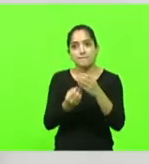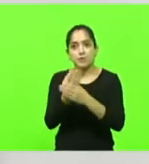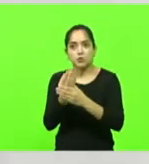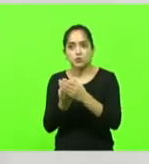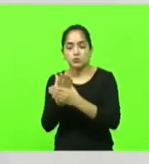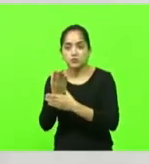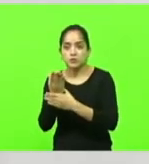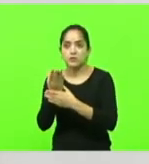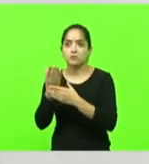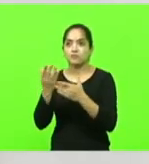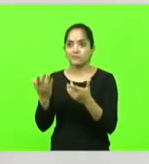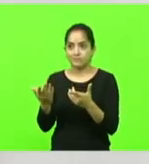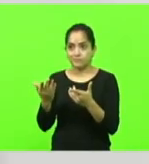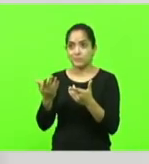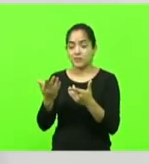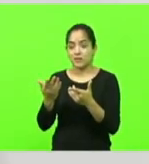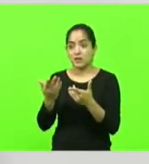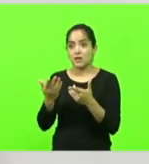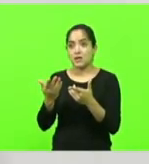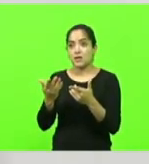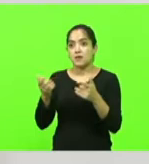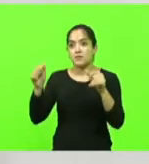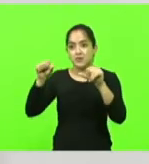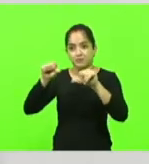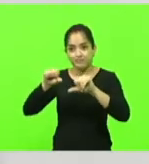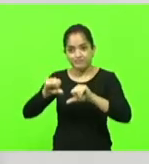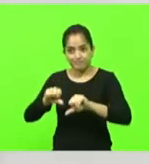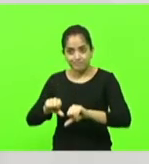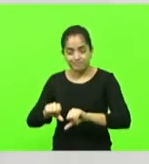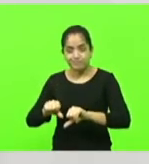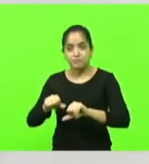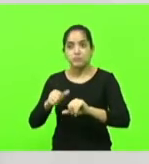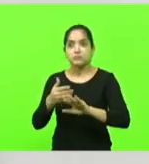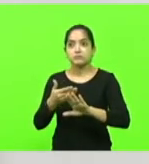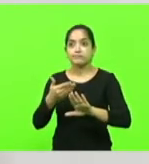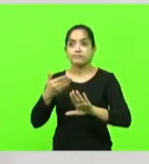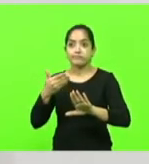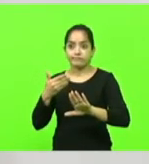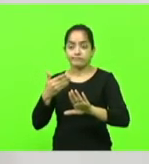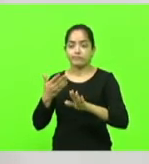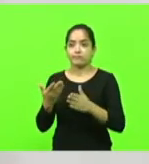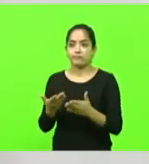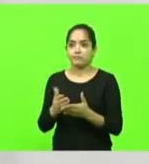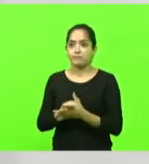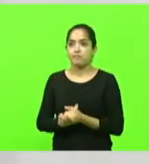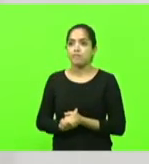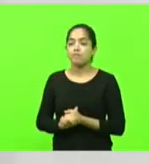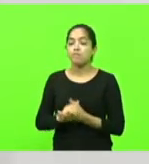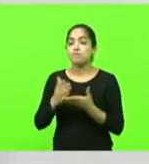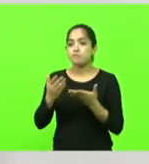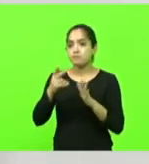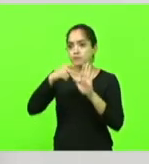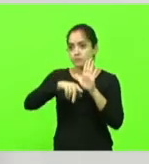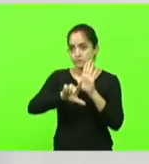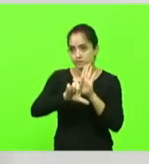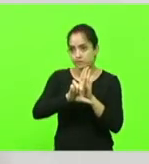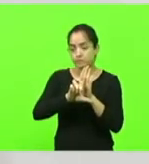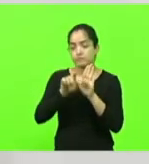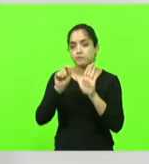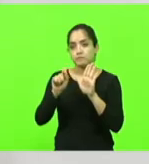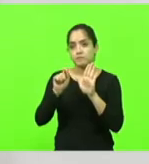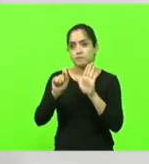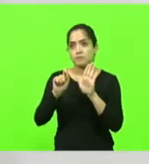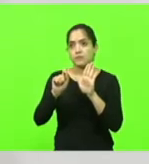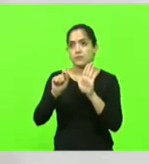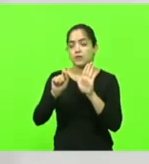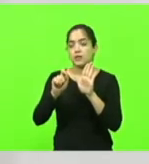estragos causados pela crise sanitária que afastou drasticamente da economia. O projeto de lei também prevê que